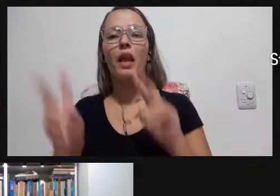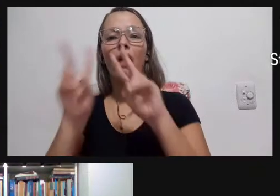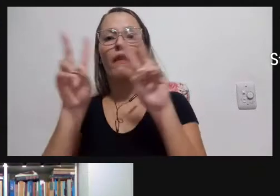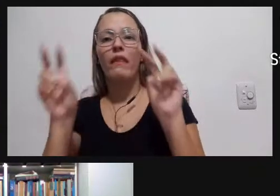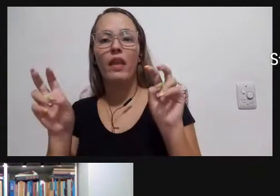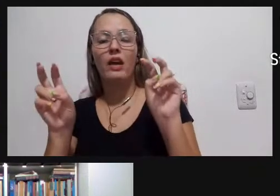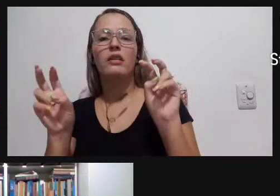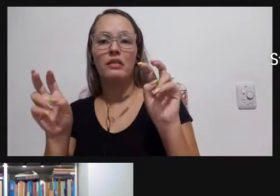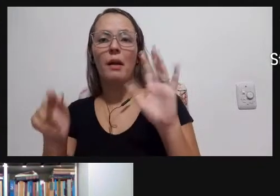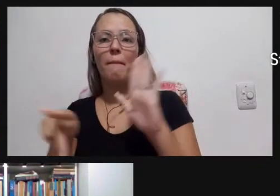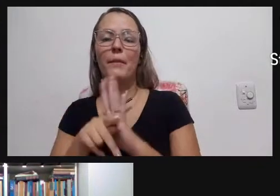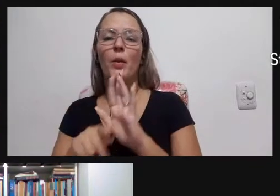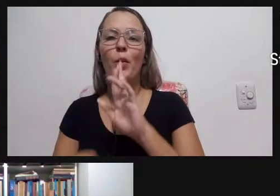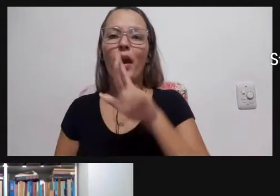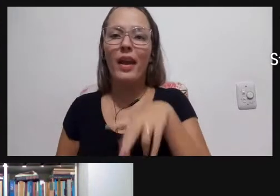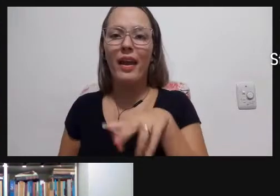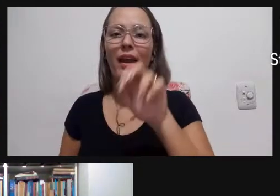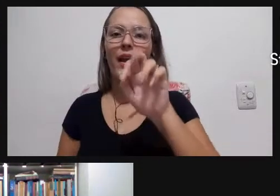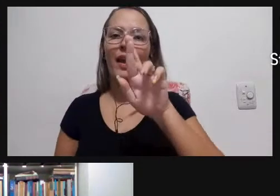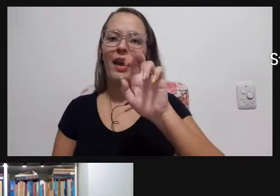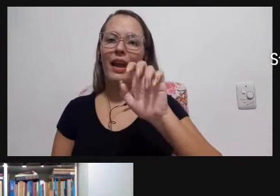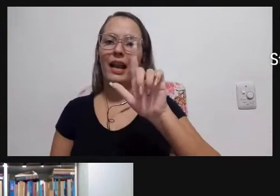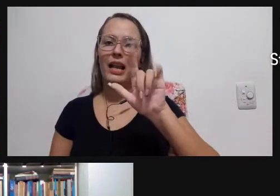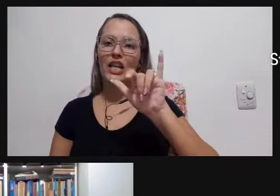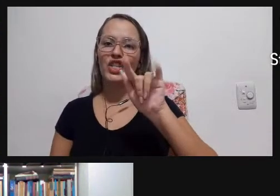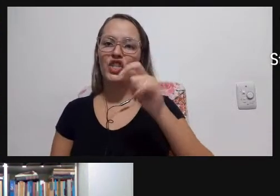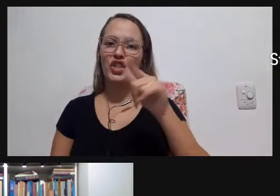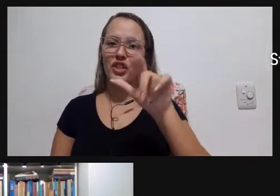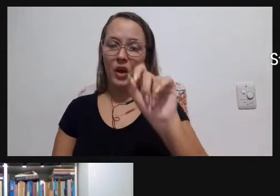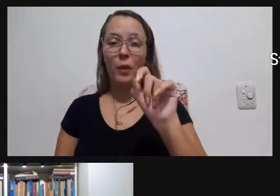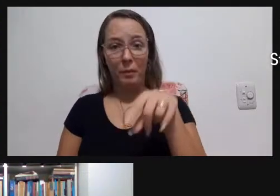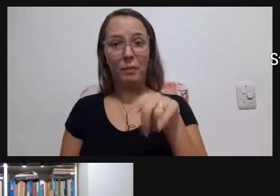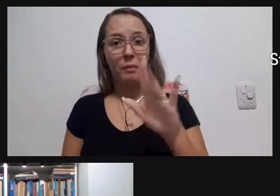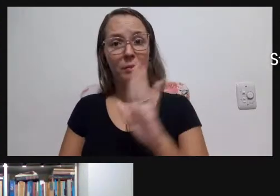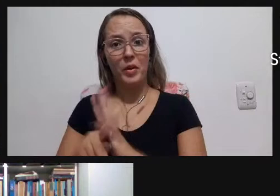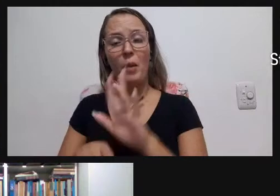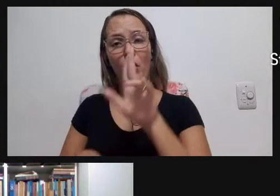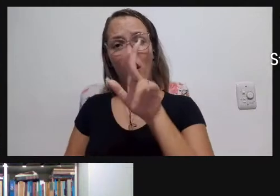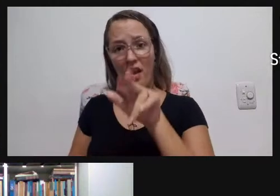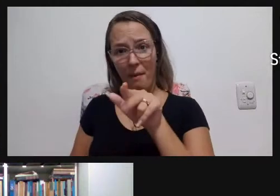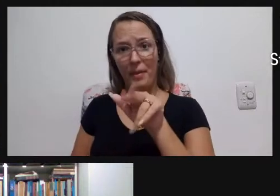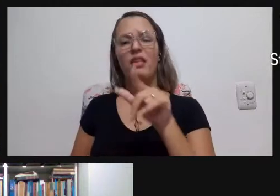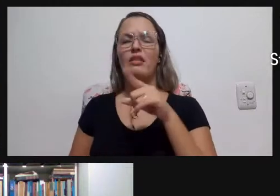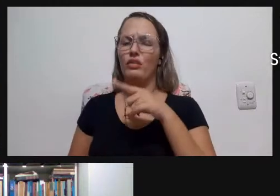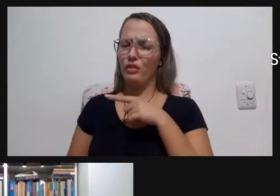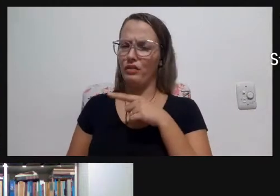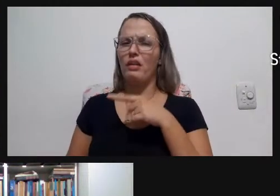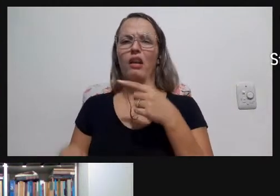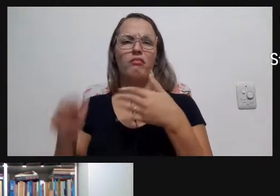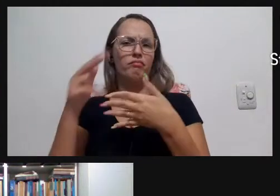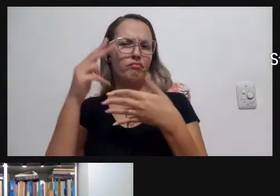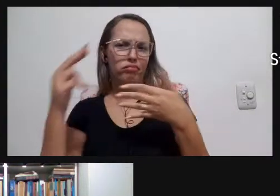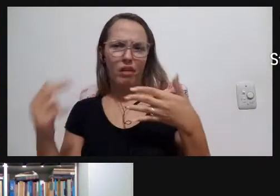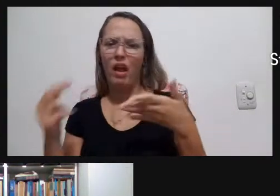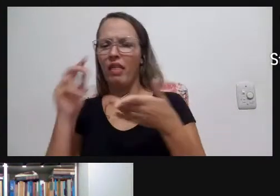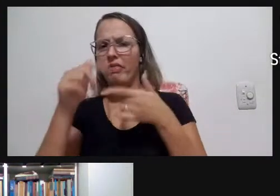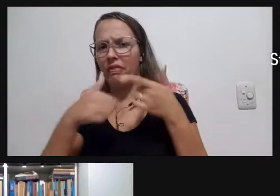da religiosidade, né? O papel das irmandades, sim, né? Tem já muito trabalho falando